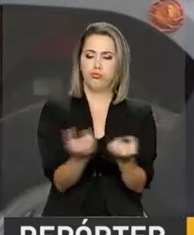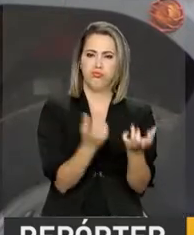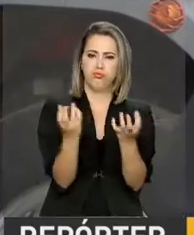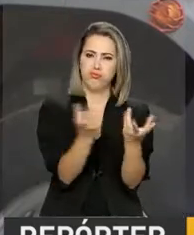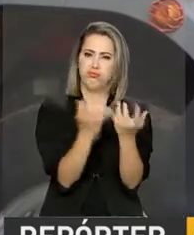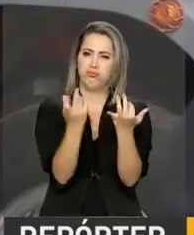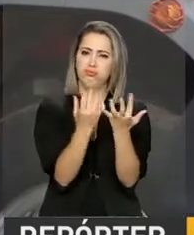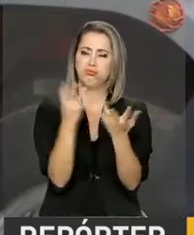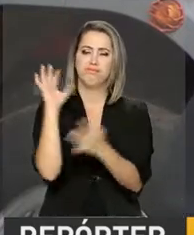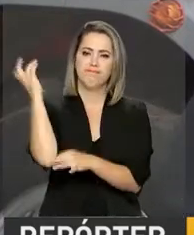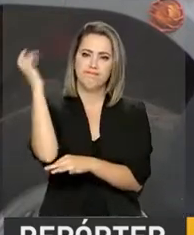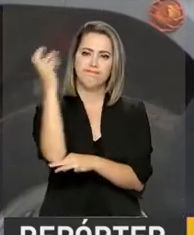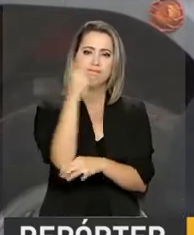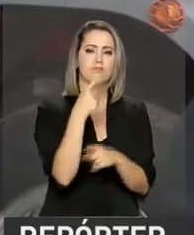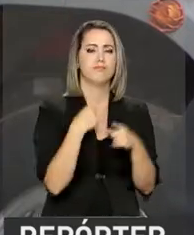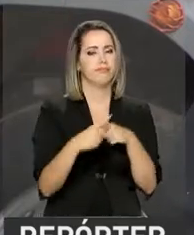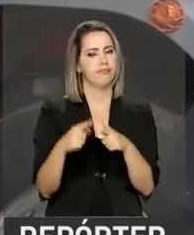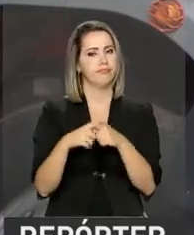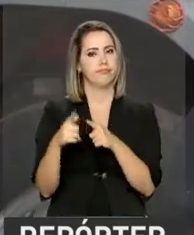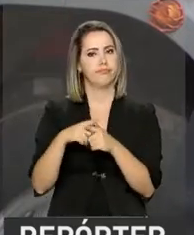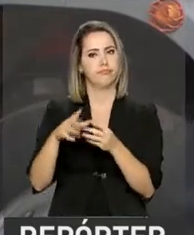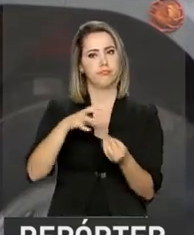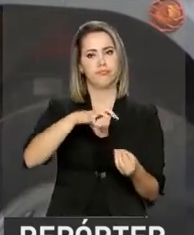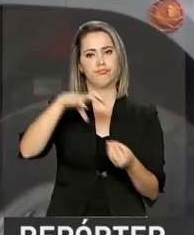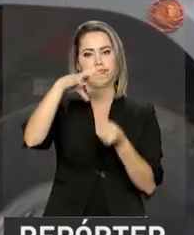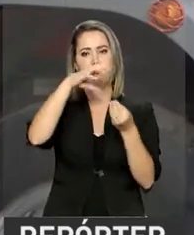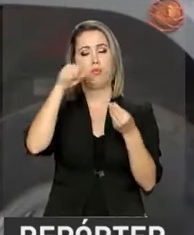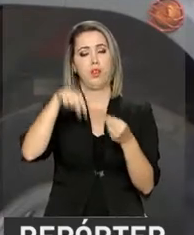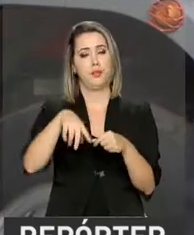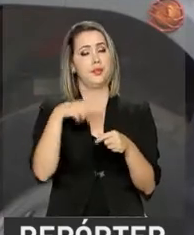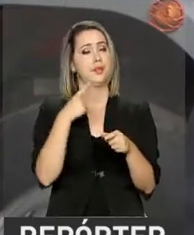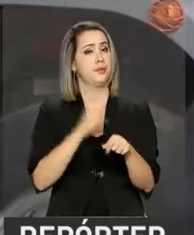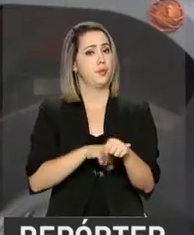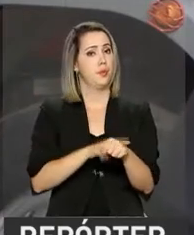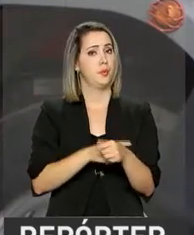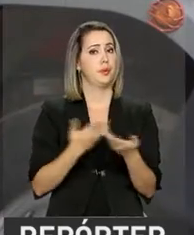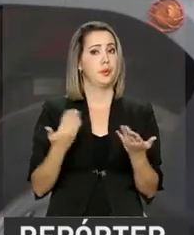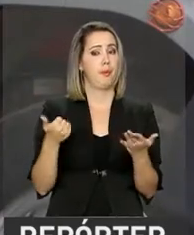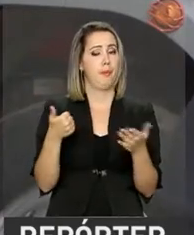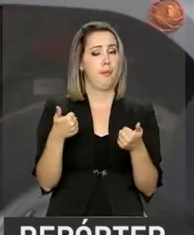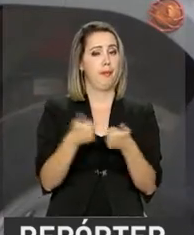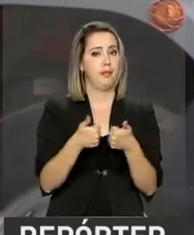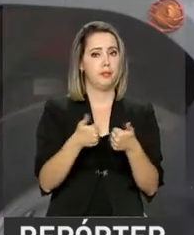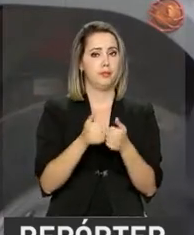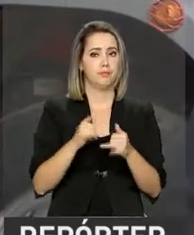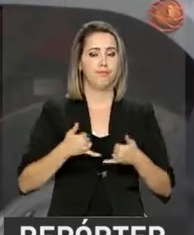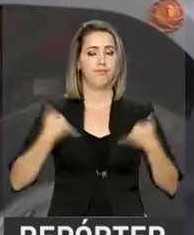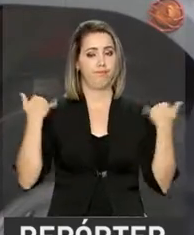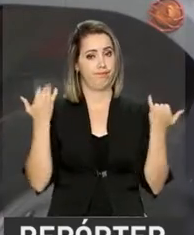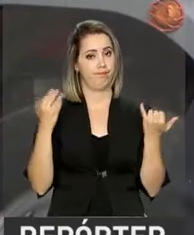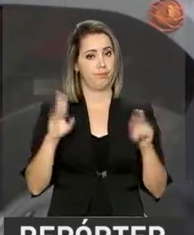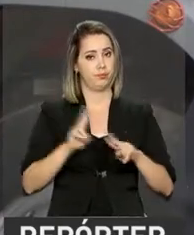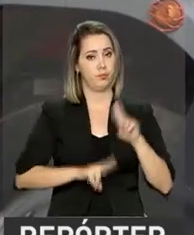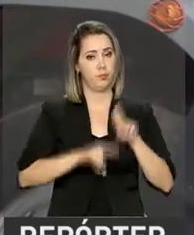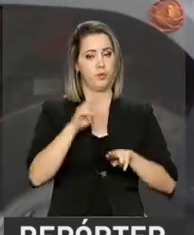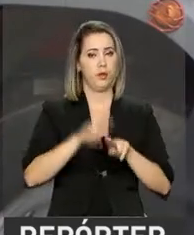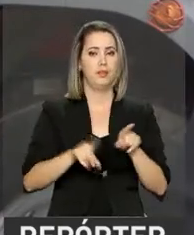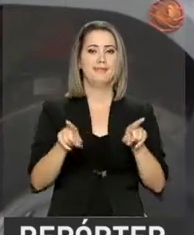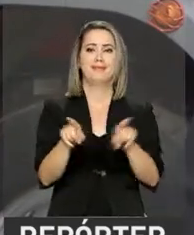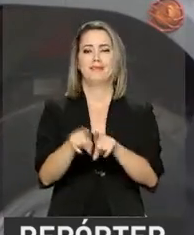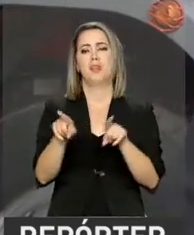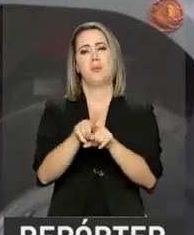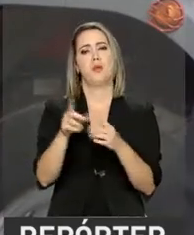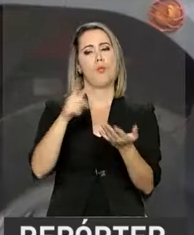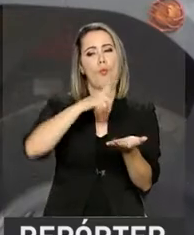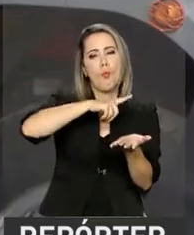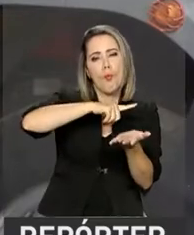provocados pela prática de soltar balões, principalmente nesta época, próximo às festas juninas, que também é o período da estiagem, que vai